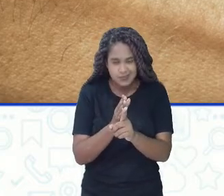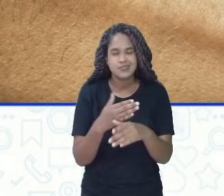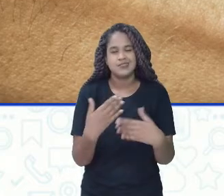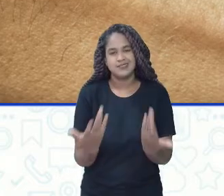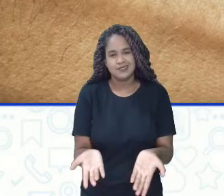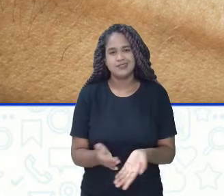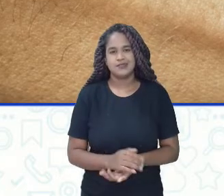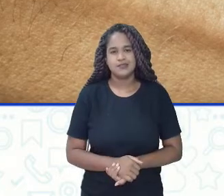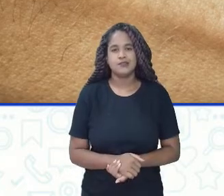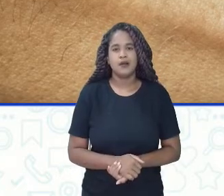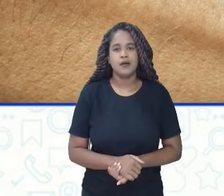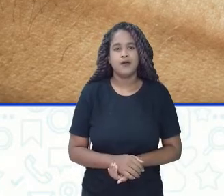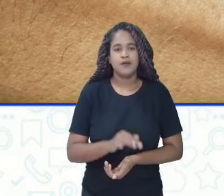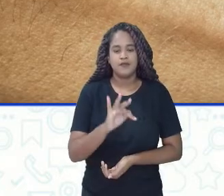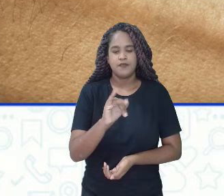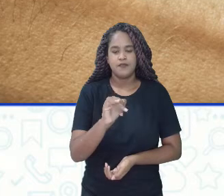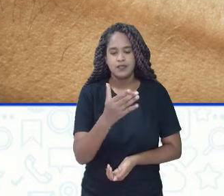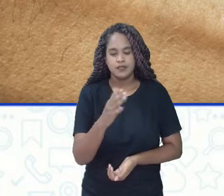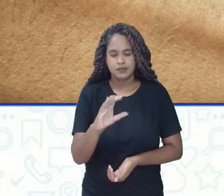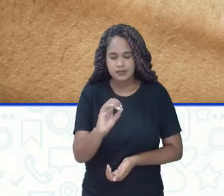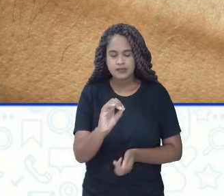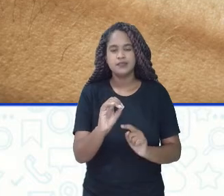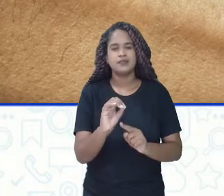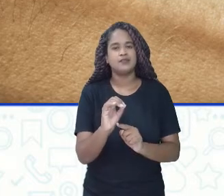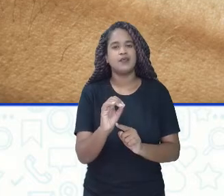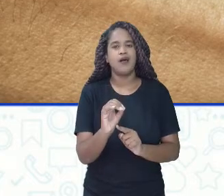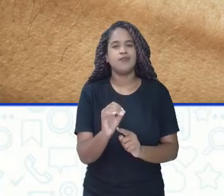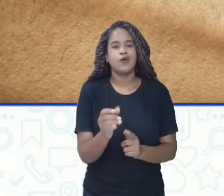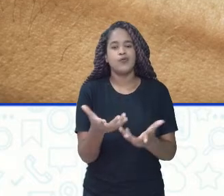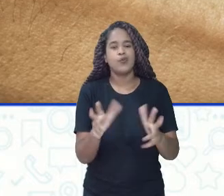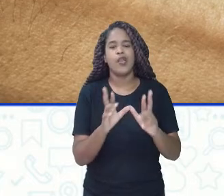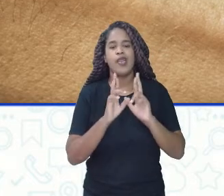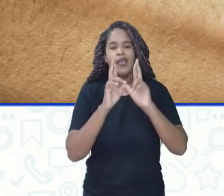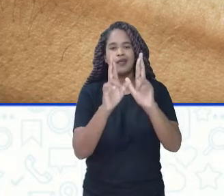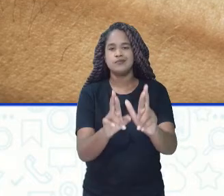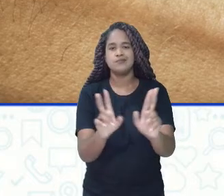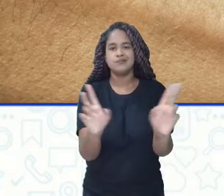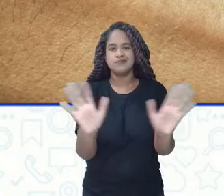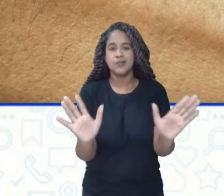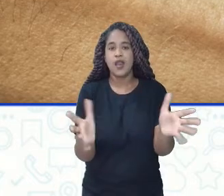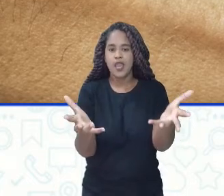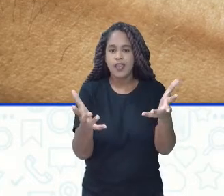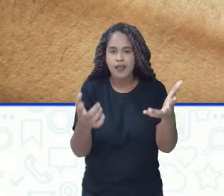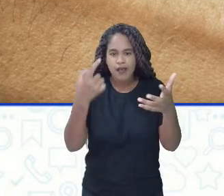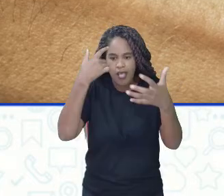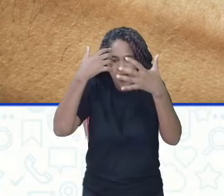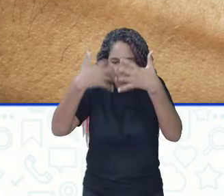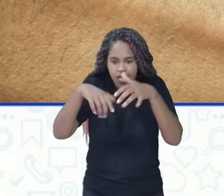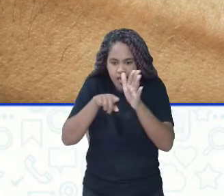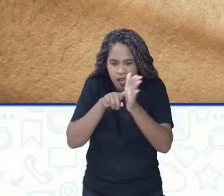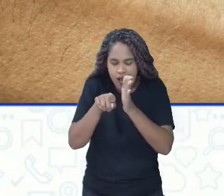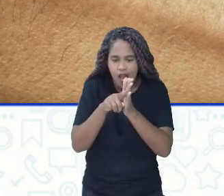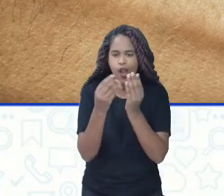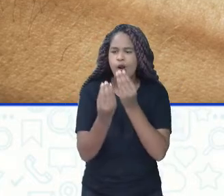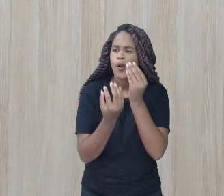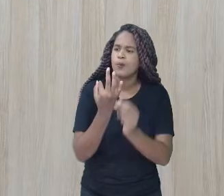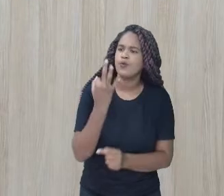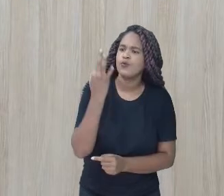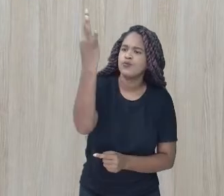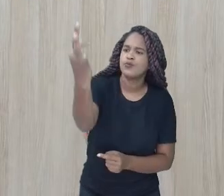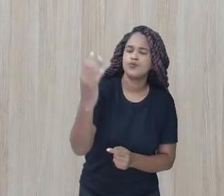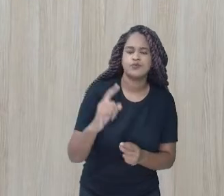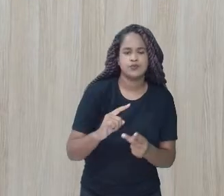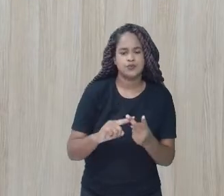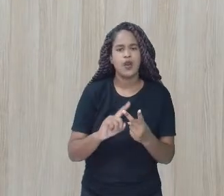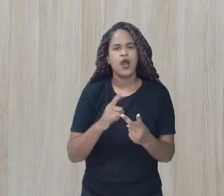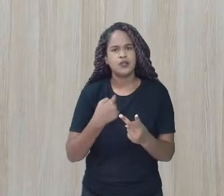vem para dar poucas respostas e criar muitas perguntas. Como é que será que vai ser o nosso futuro? Será que a gente vai